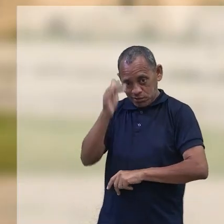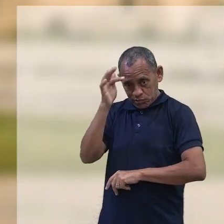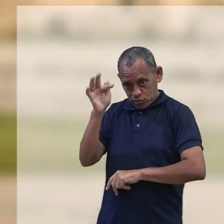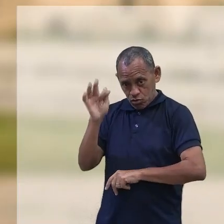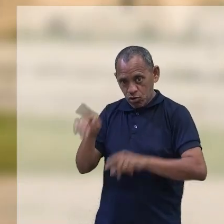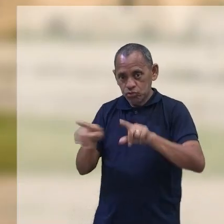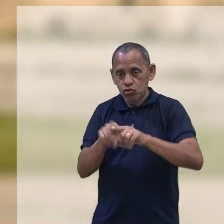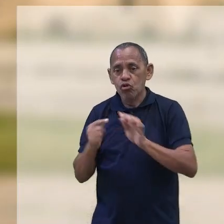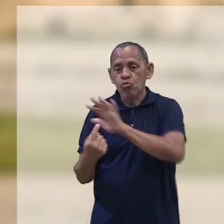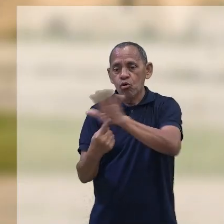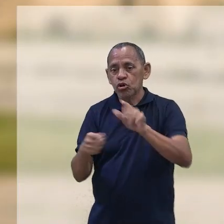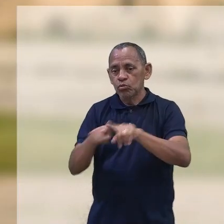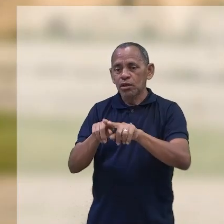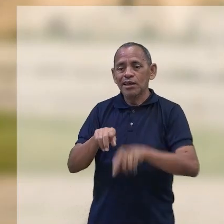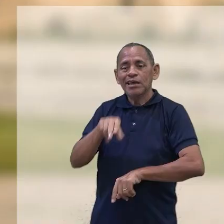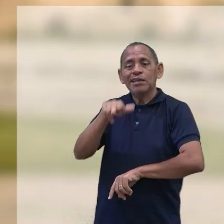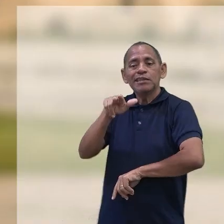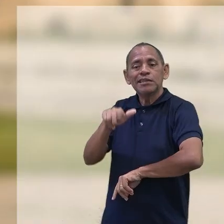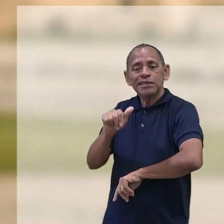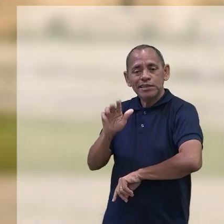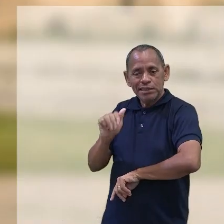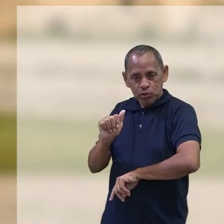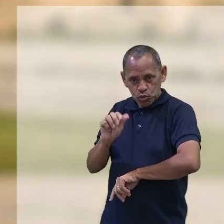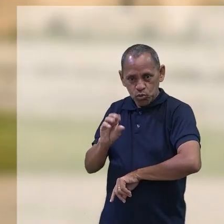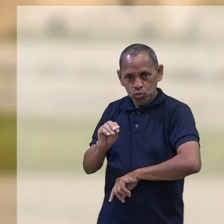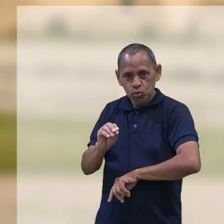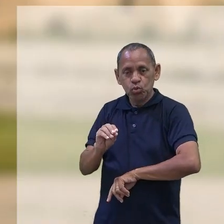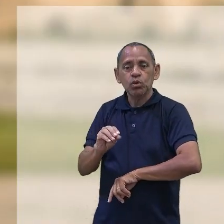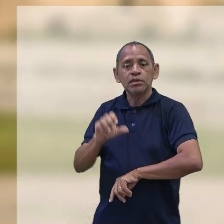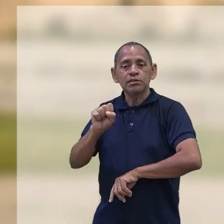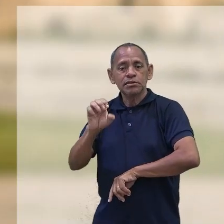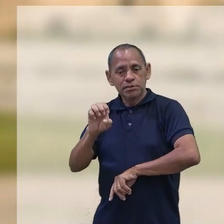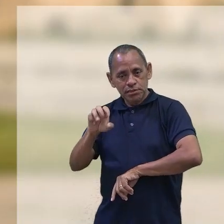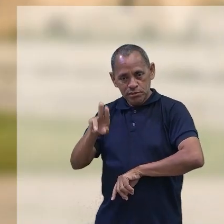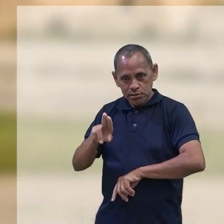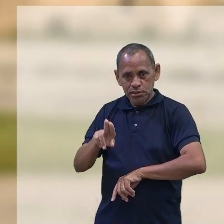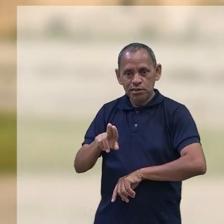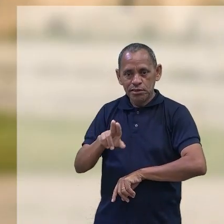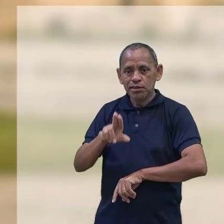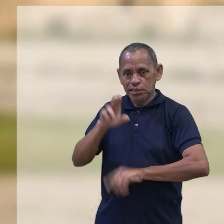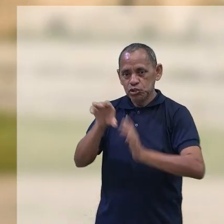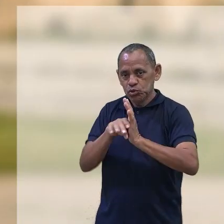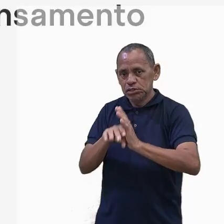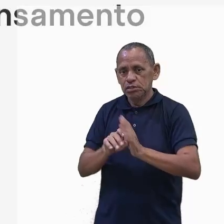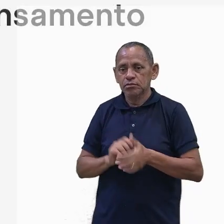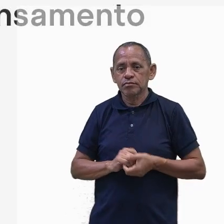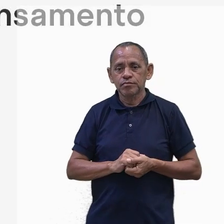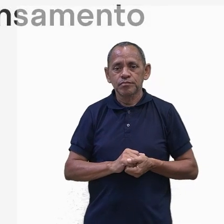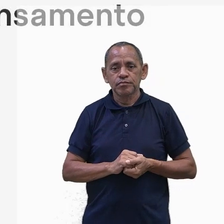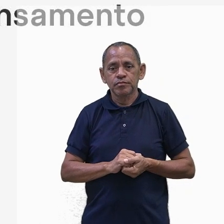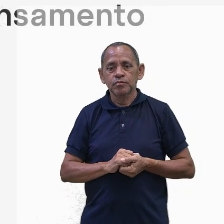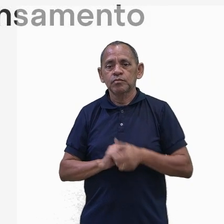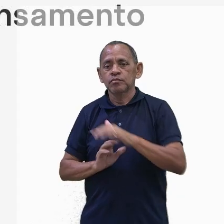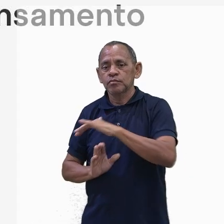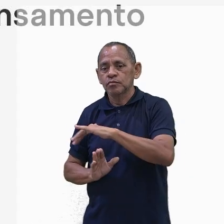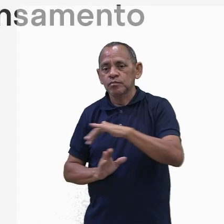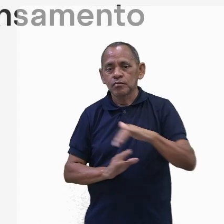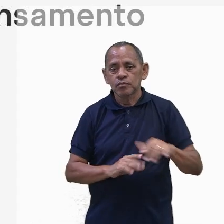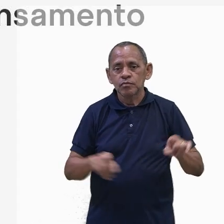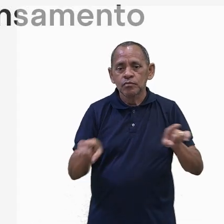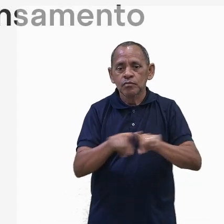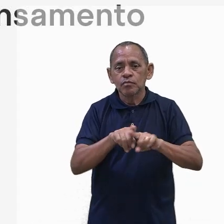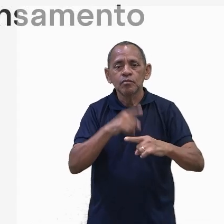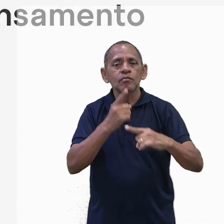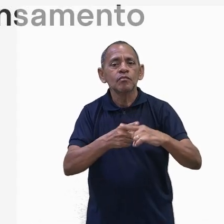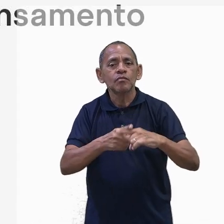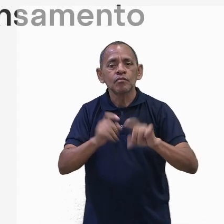não ser. O não ser ele é um absurdo na concepção de Parmênides, tá bom? Vamos ver aí, olha só. Por quê?